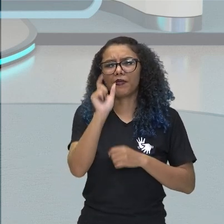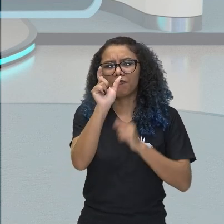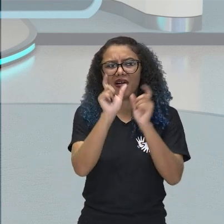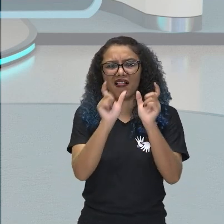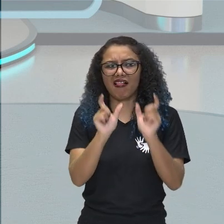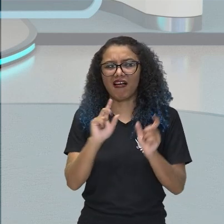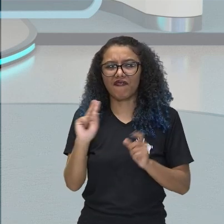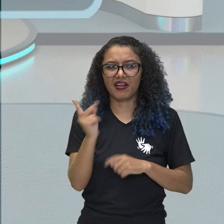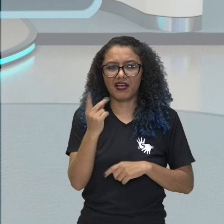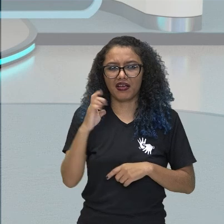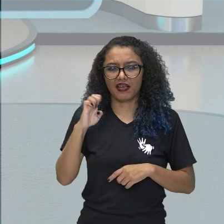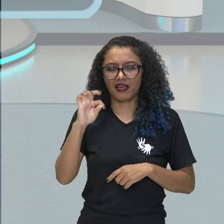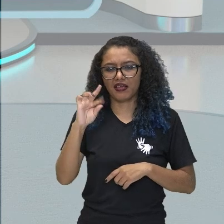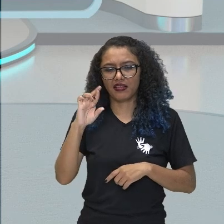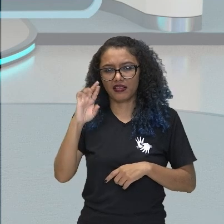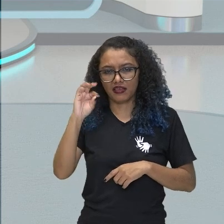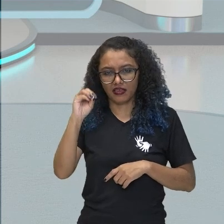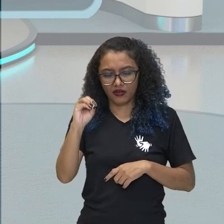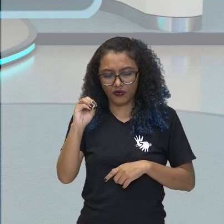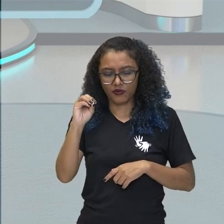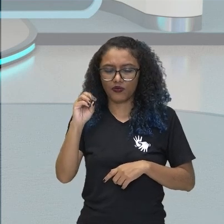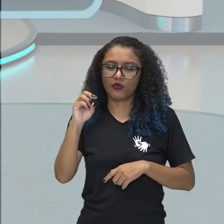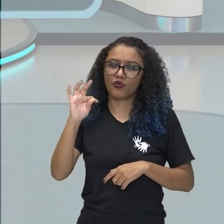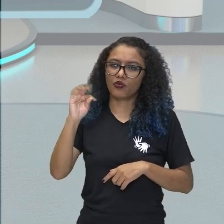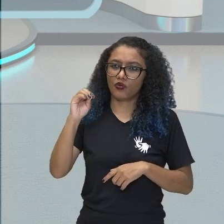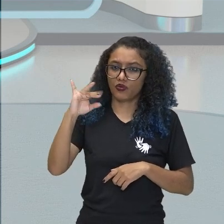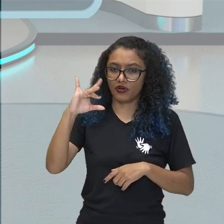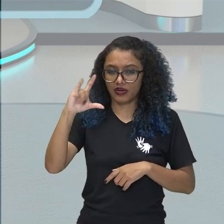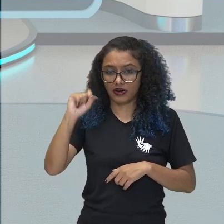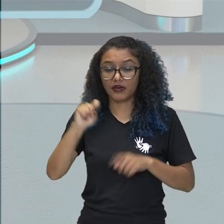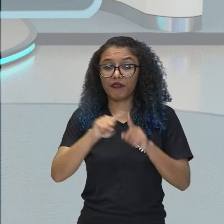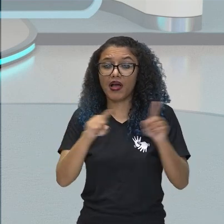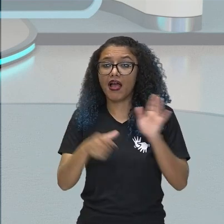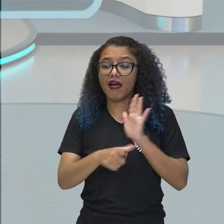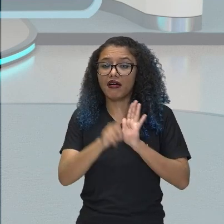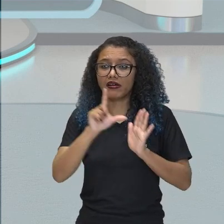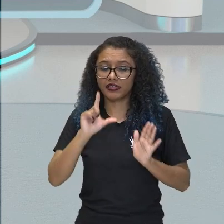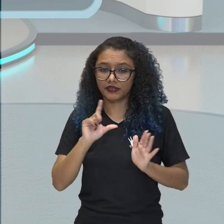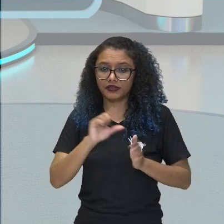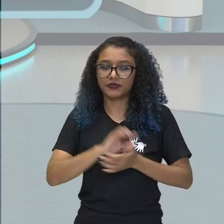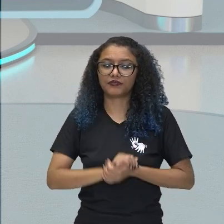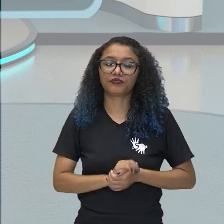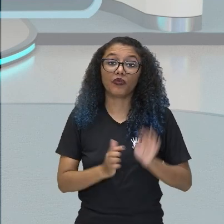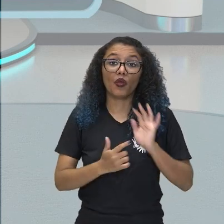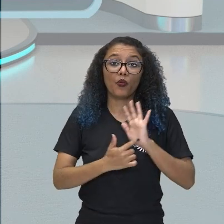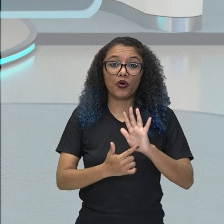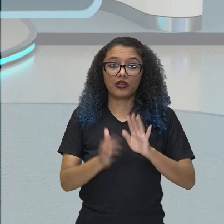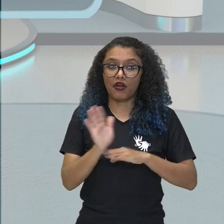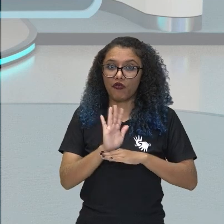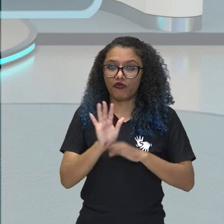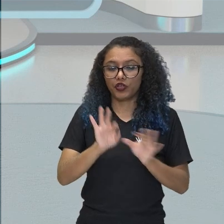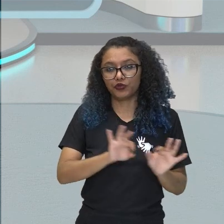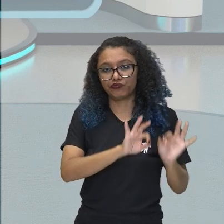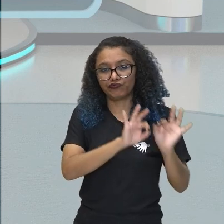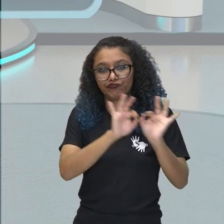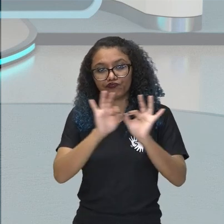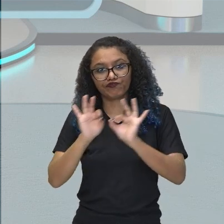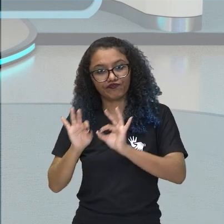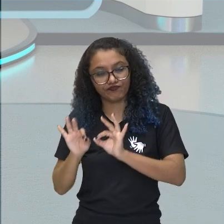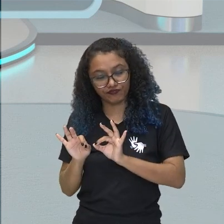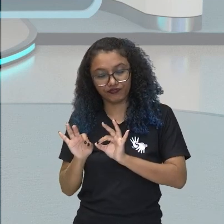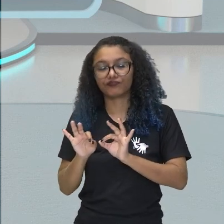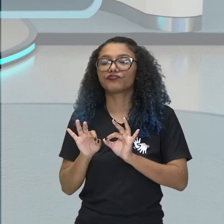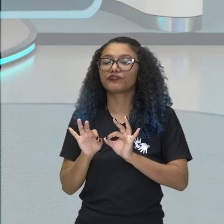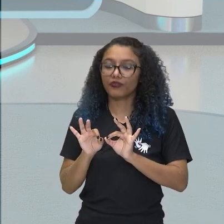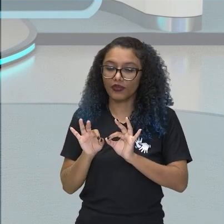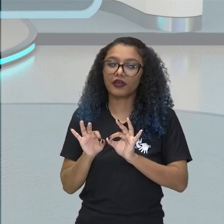para contextualizar esse conteúdo, eu quero que vocês assistam e escutem, né, um